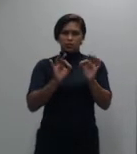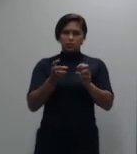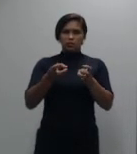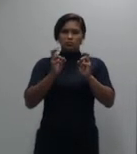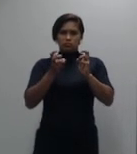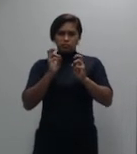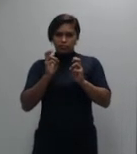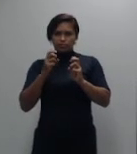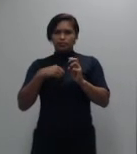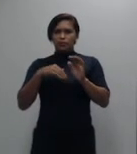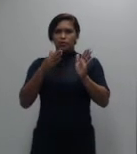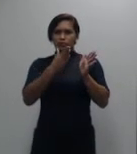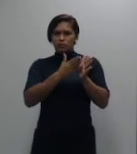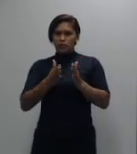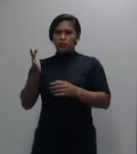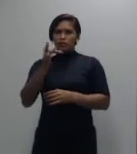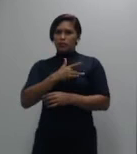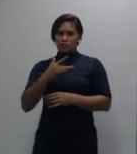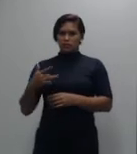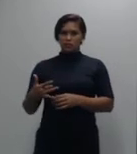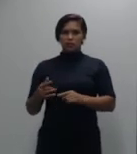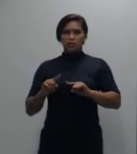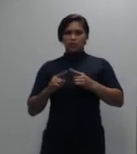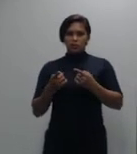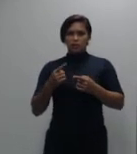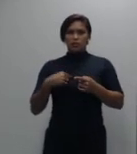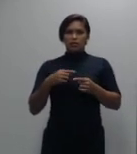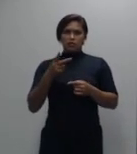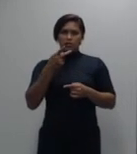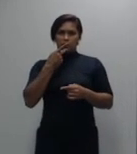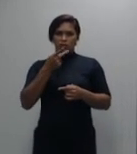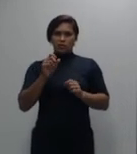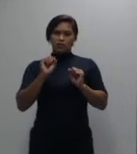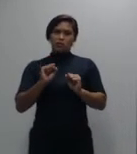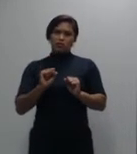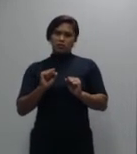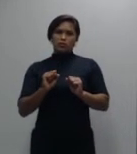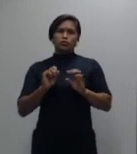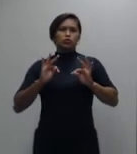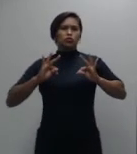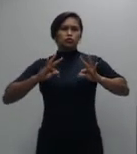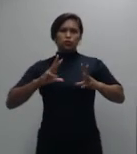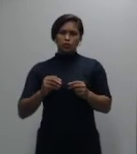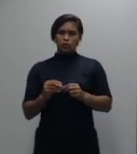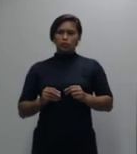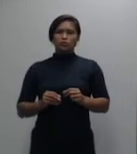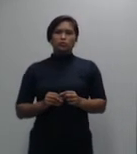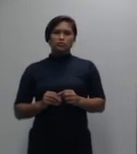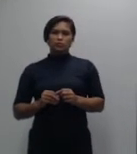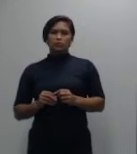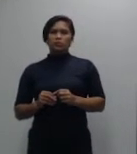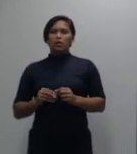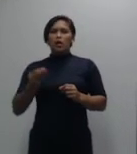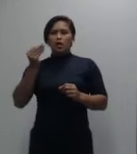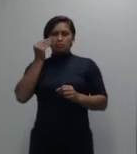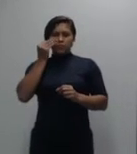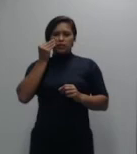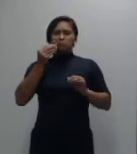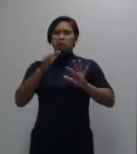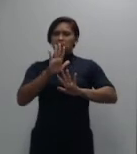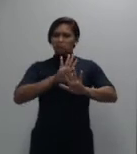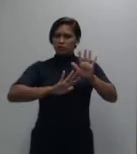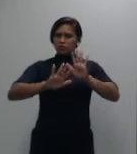ções dentro da área da saúde então adquire evidentemente todos estão devidamente habilitados